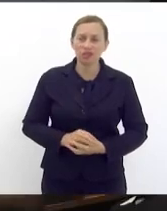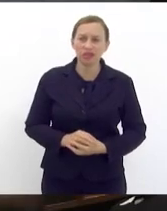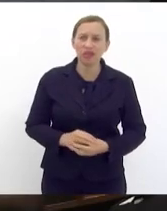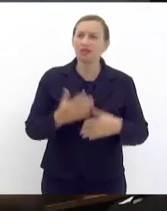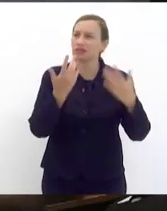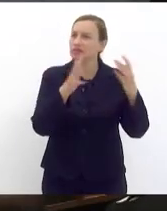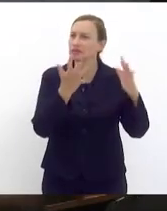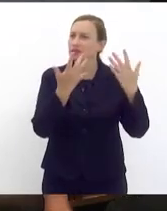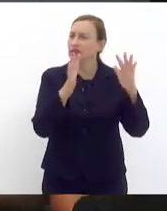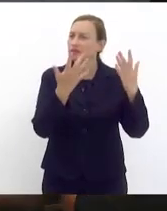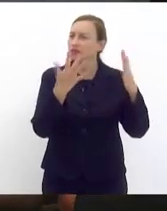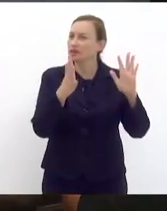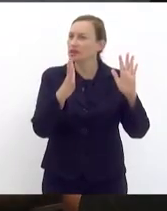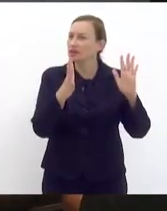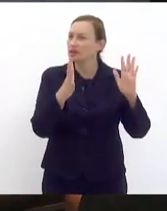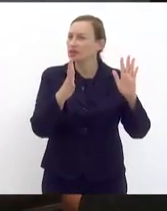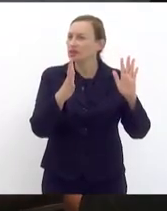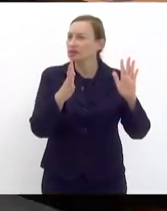prefeito.